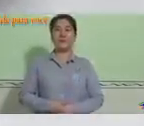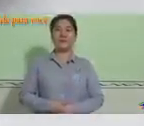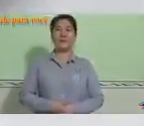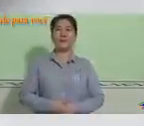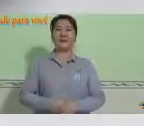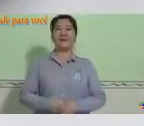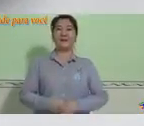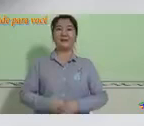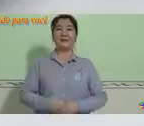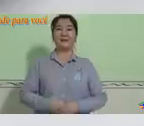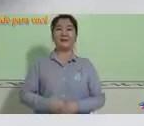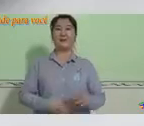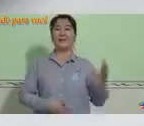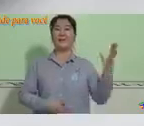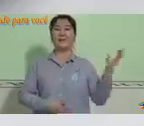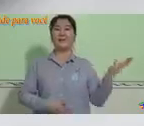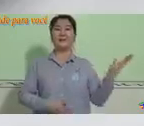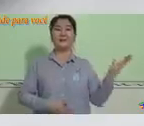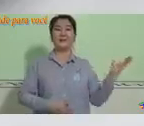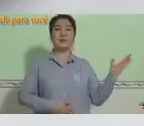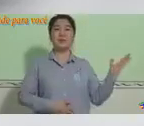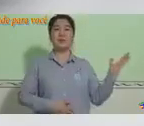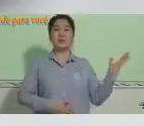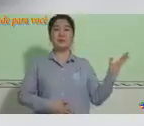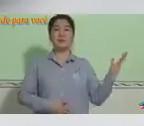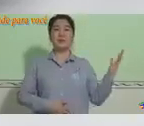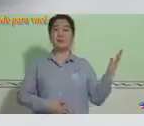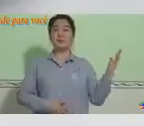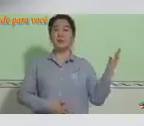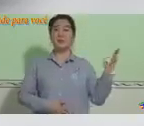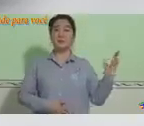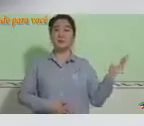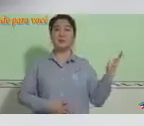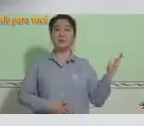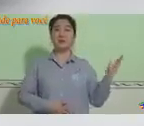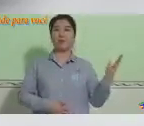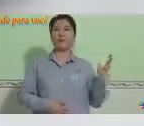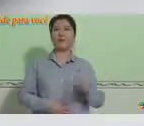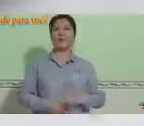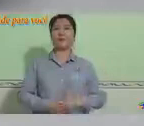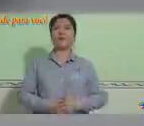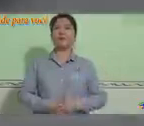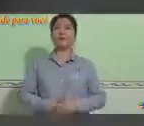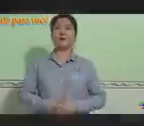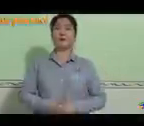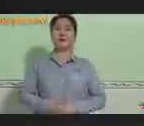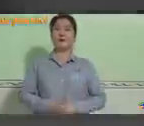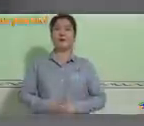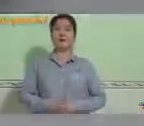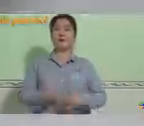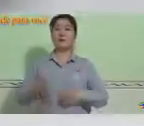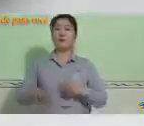As pessoas com tendinite na pata de ganso podem sentir fisgadas ao caminhar, que tendem a piorar no período noturno